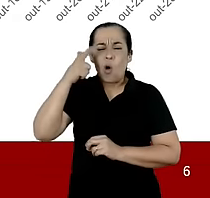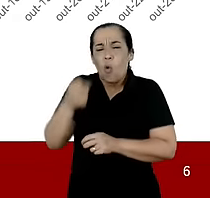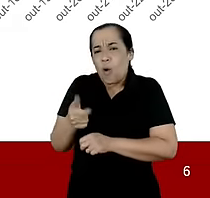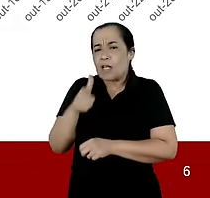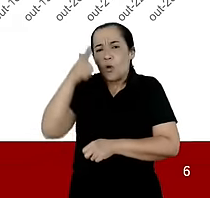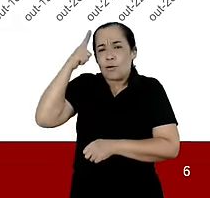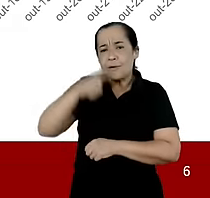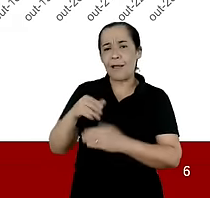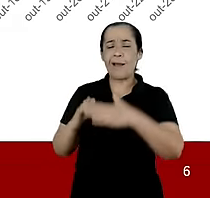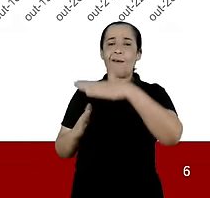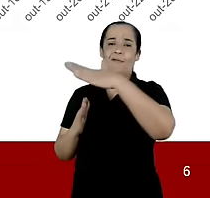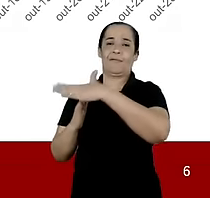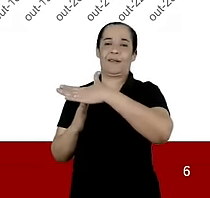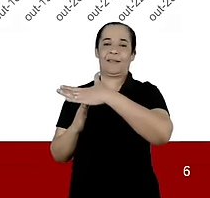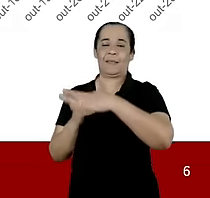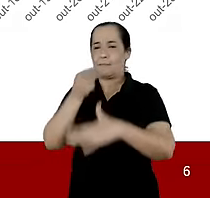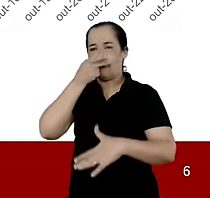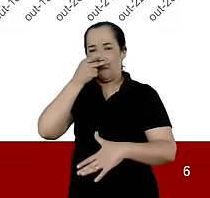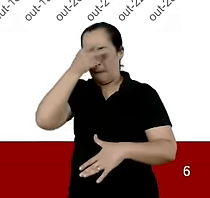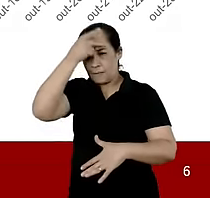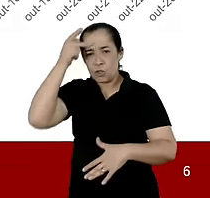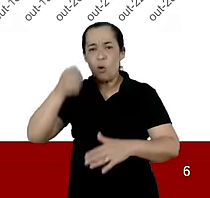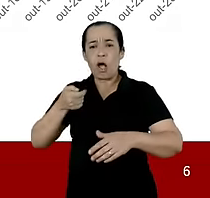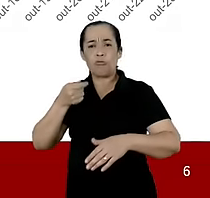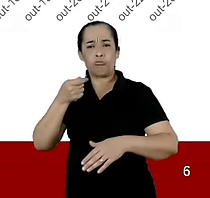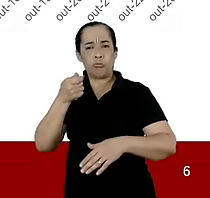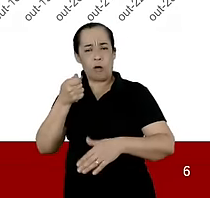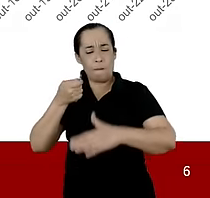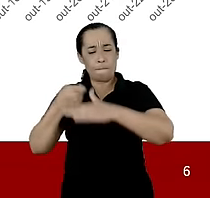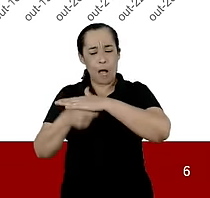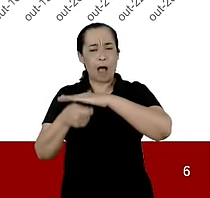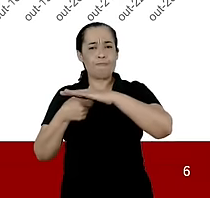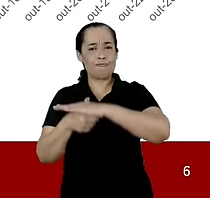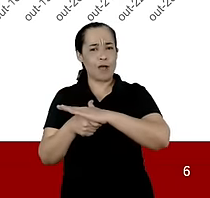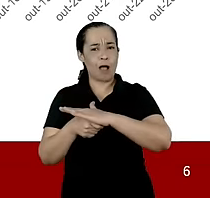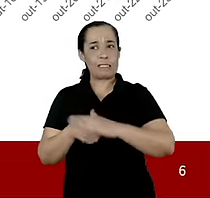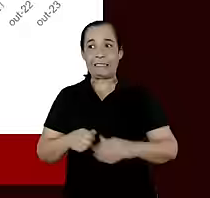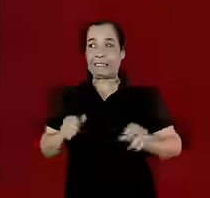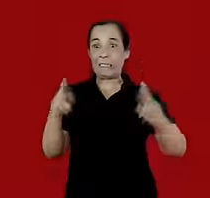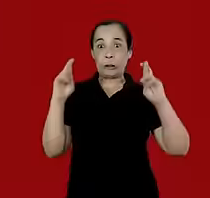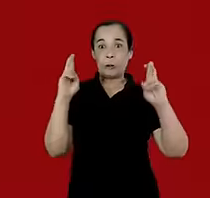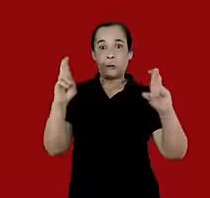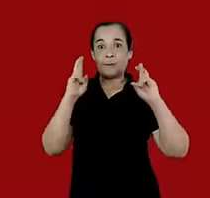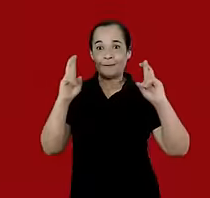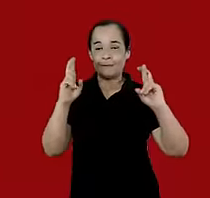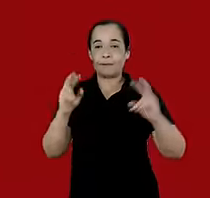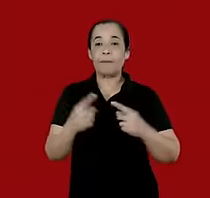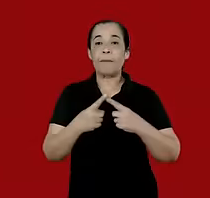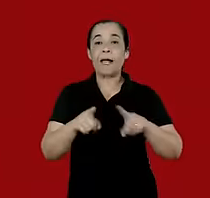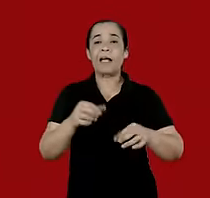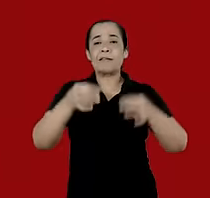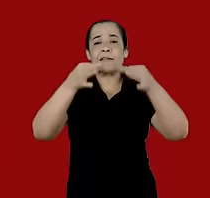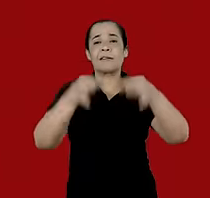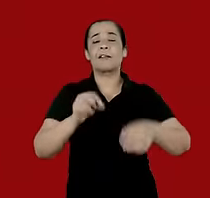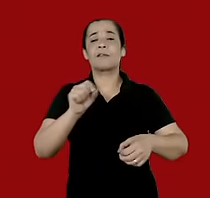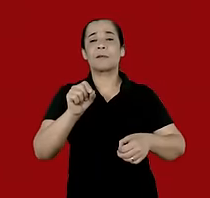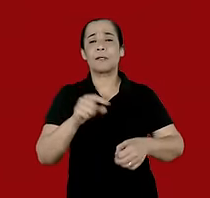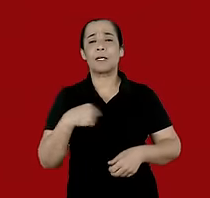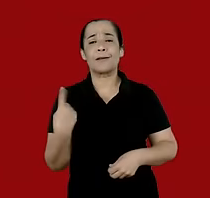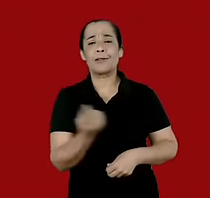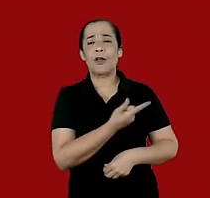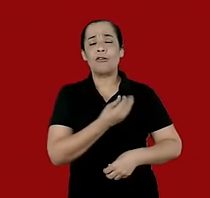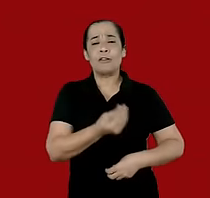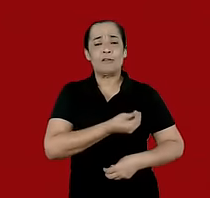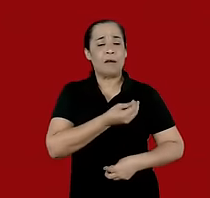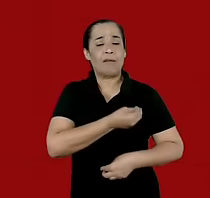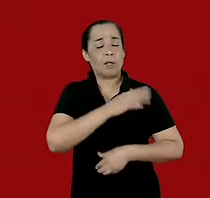otimistas demais o presidente do Banco Central aqui até eh realçou um pouco esse ponto mas o fato é que a gente tá vivendo um ambiente onde as pessoas acreditam que